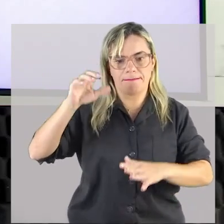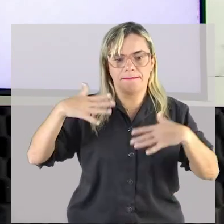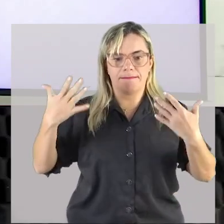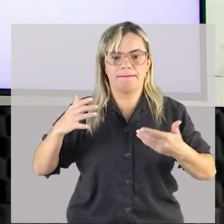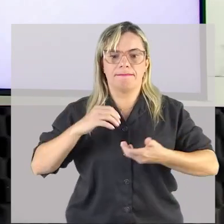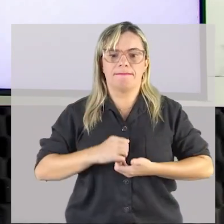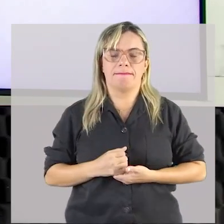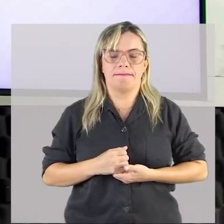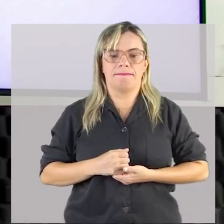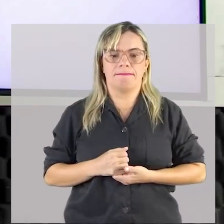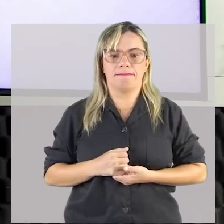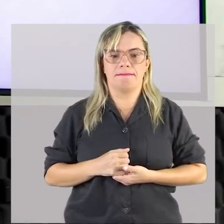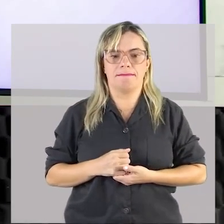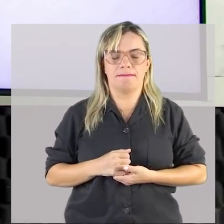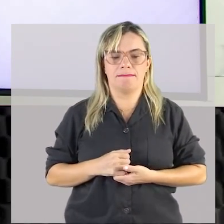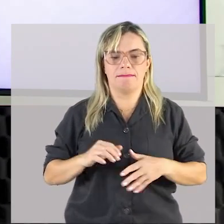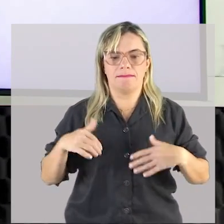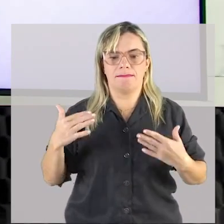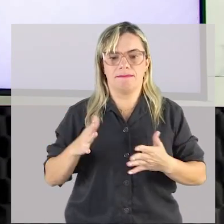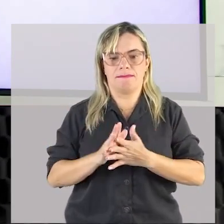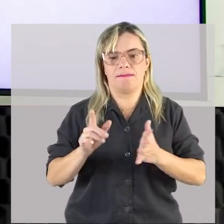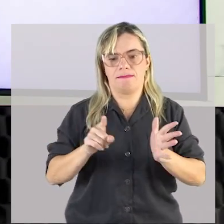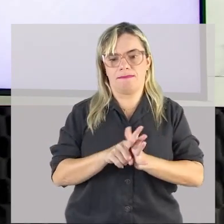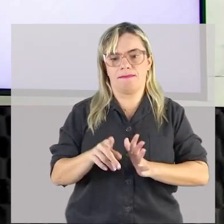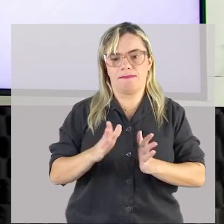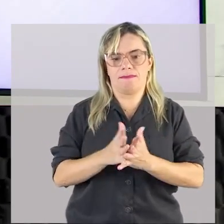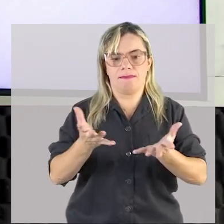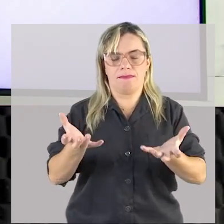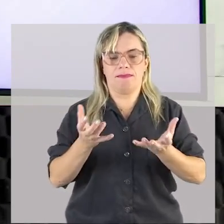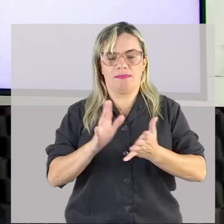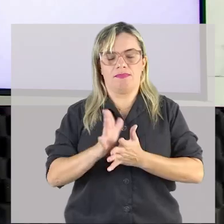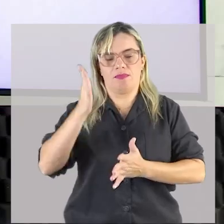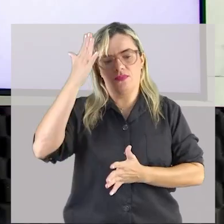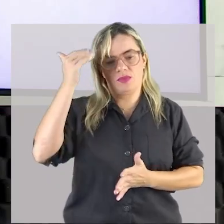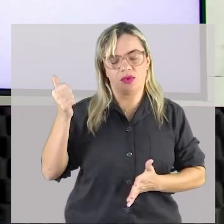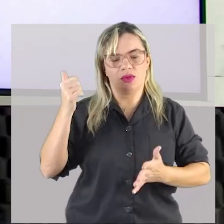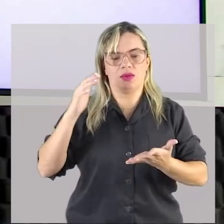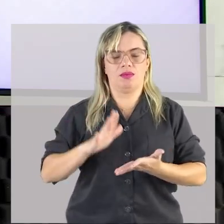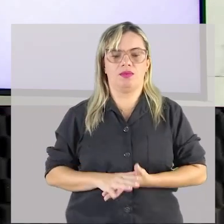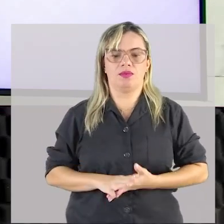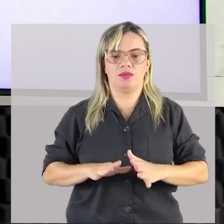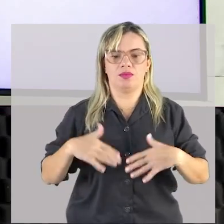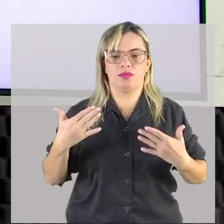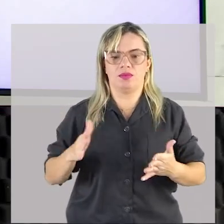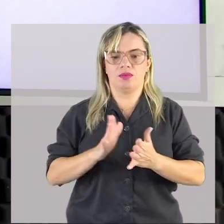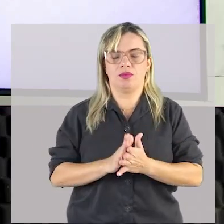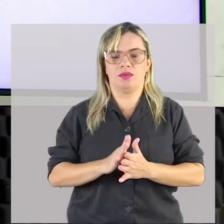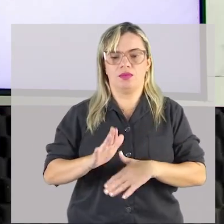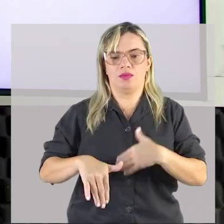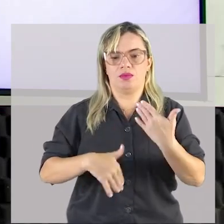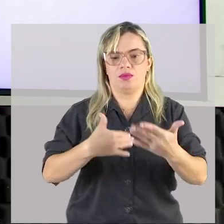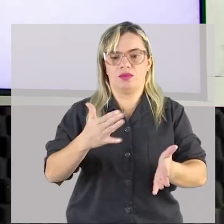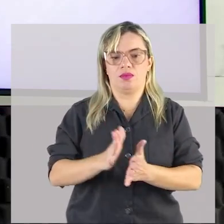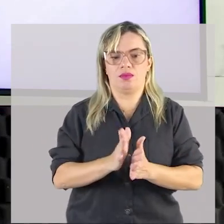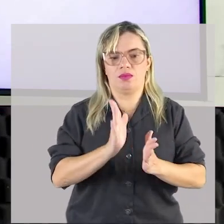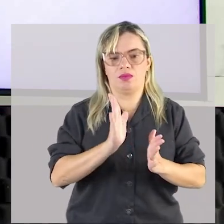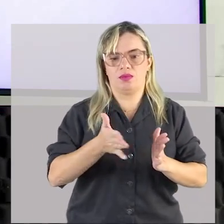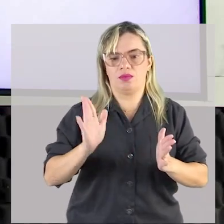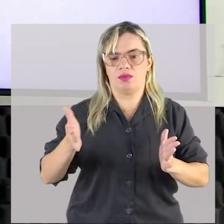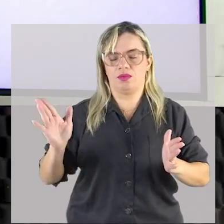Então, vamos ver aqui o que a questão quer saber, né, de nós. Então, durante as etapas